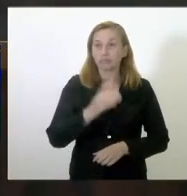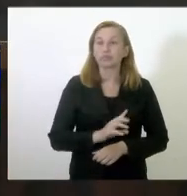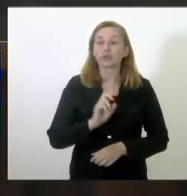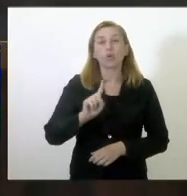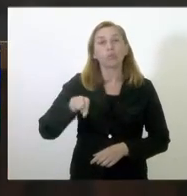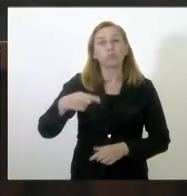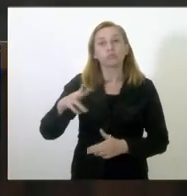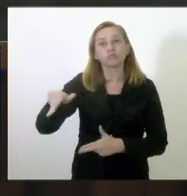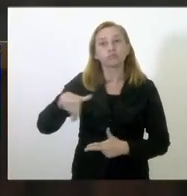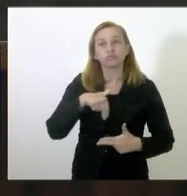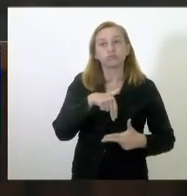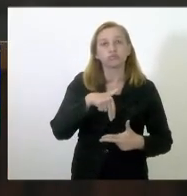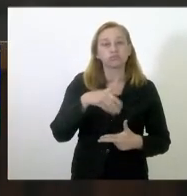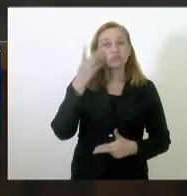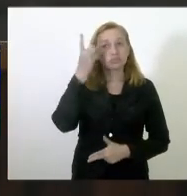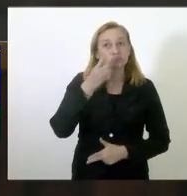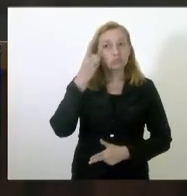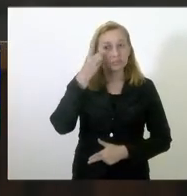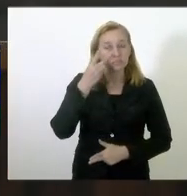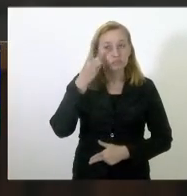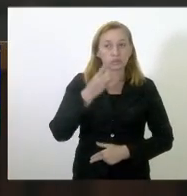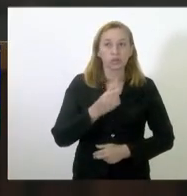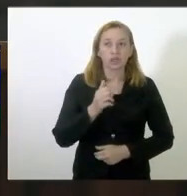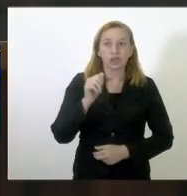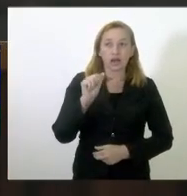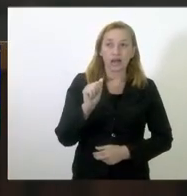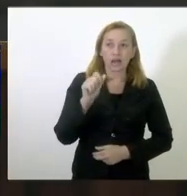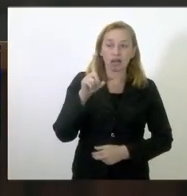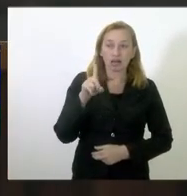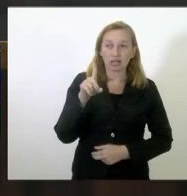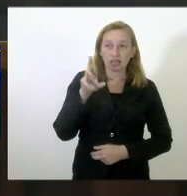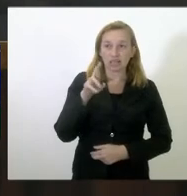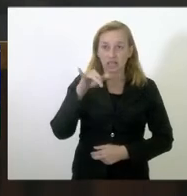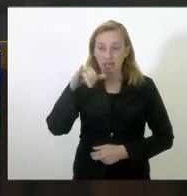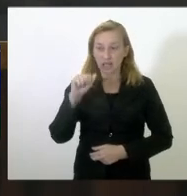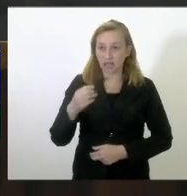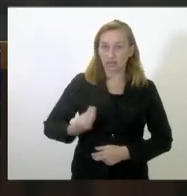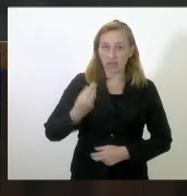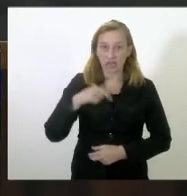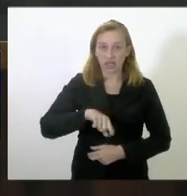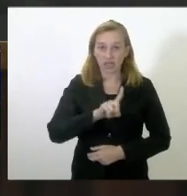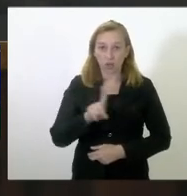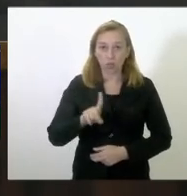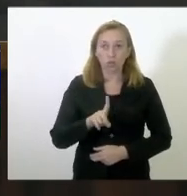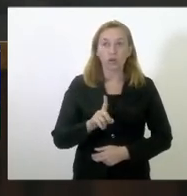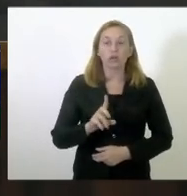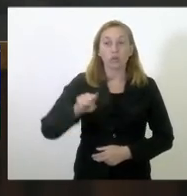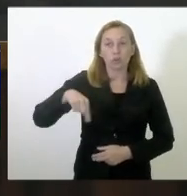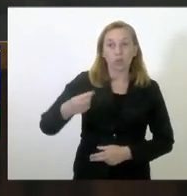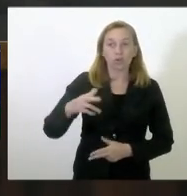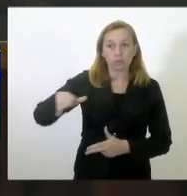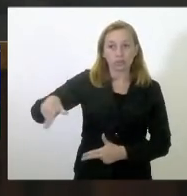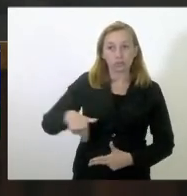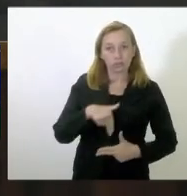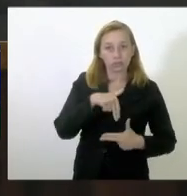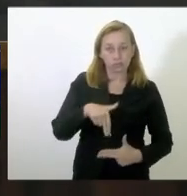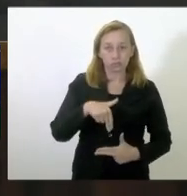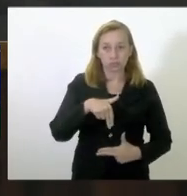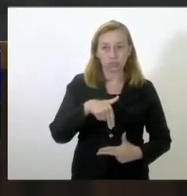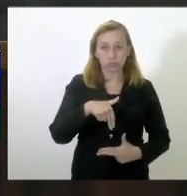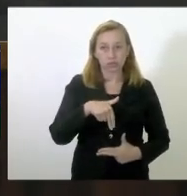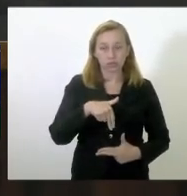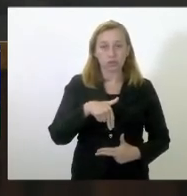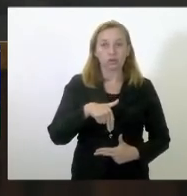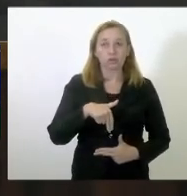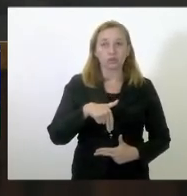Próximo orador inscrito é a nobre deputada Adriana Baltazar. Não se fazendo presente. Próximo orador inscrito é